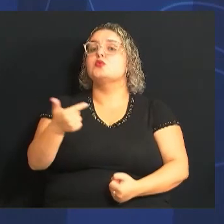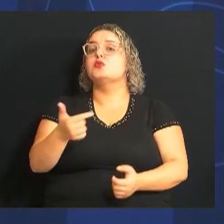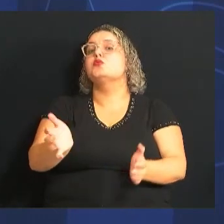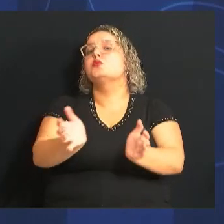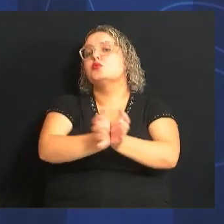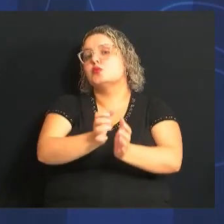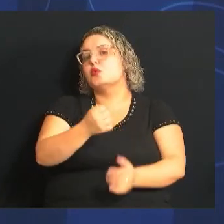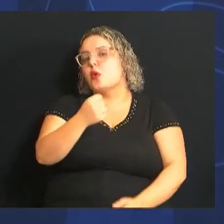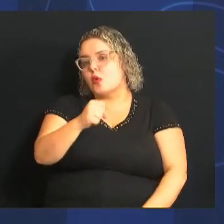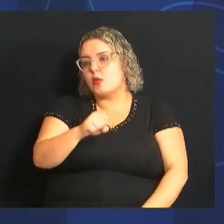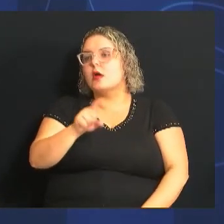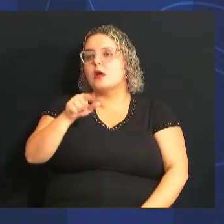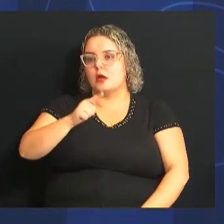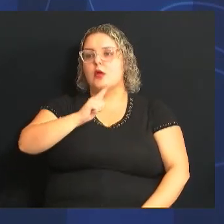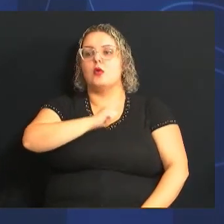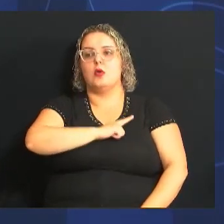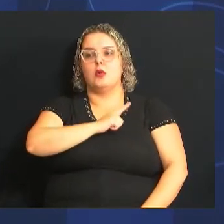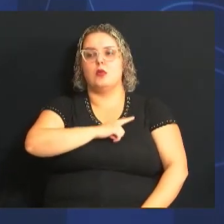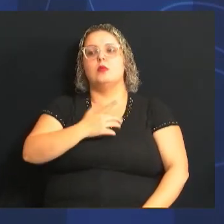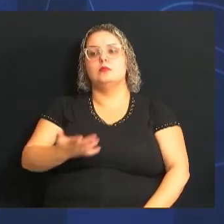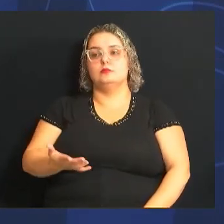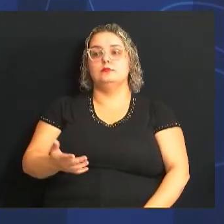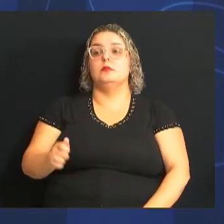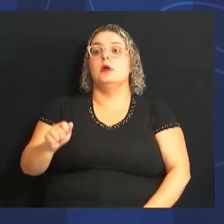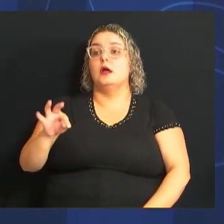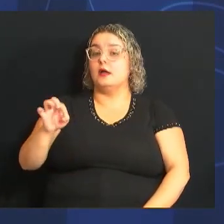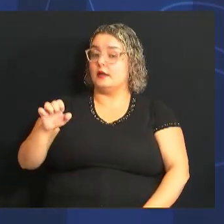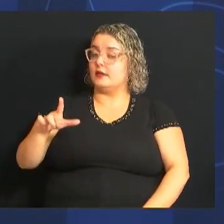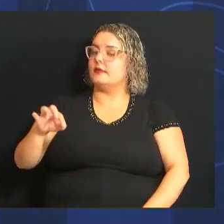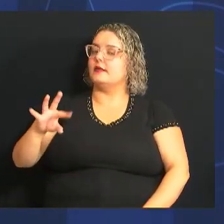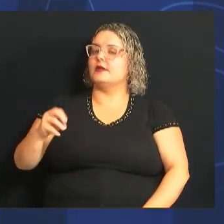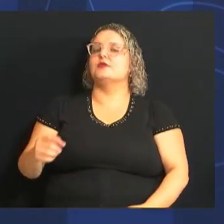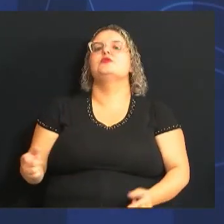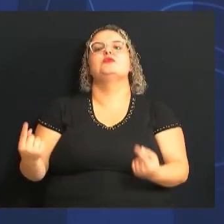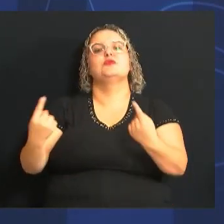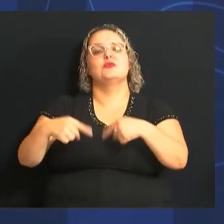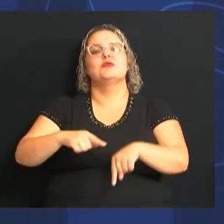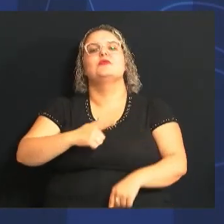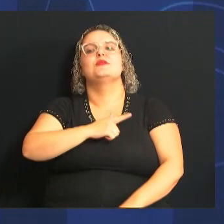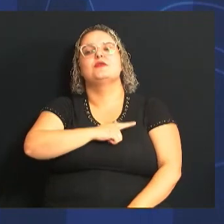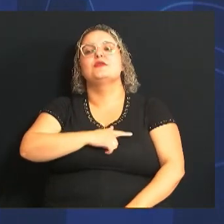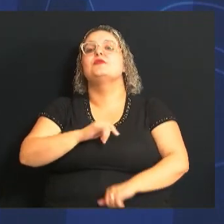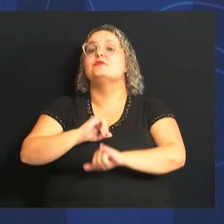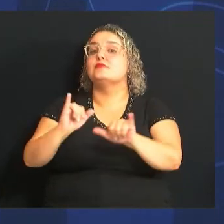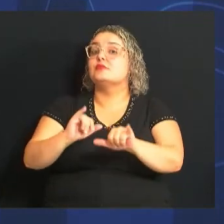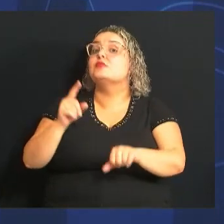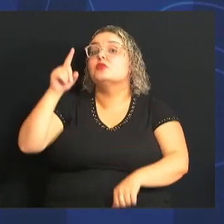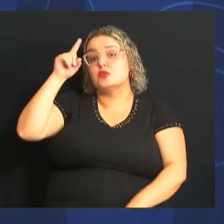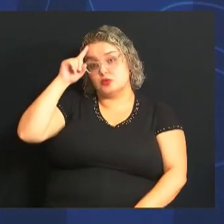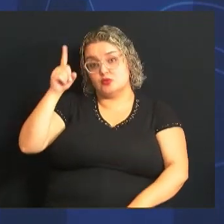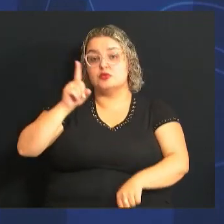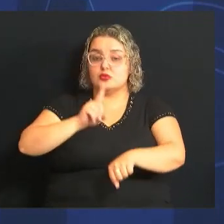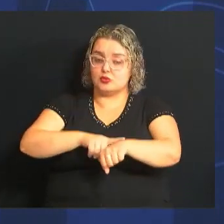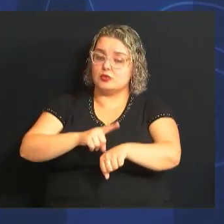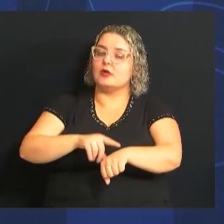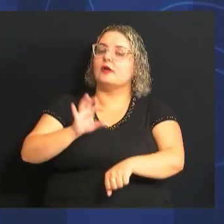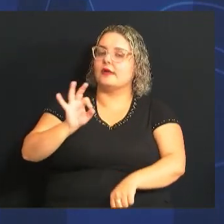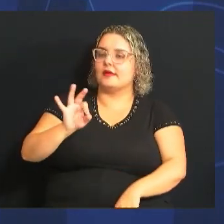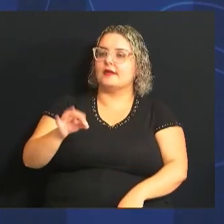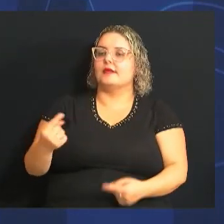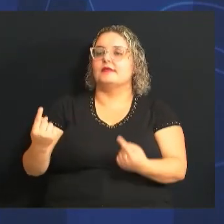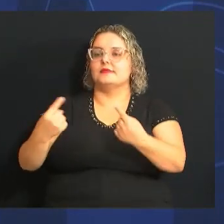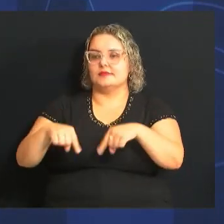8, que é o Guarani. Então, Atlético Paranaense e Guarani, a gente informa aqui certinho o dia e o horário desta